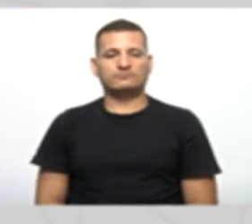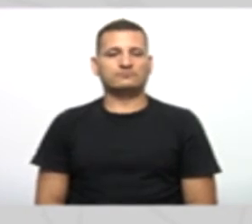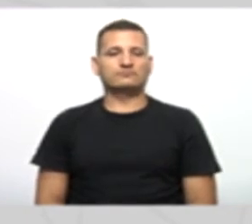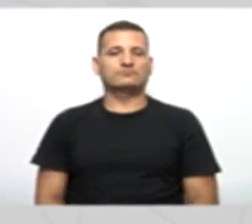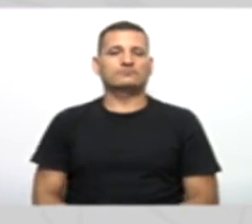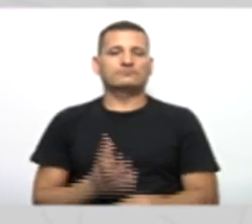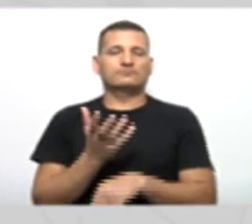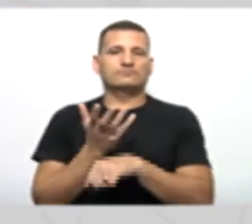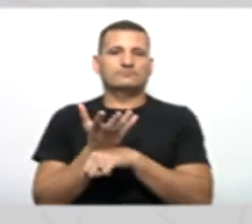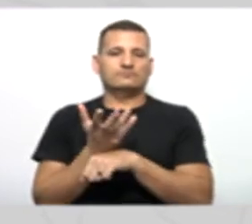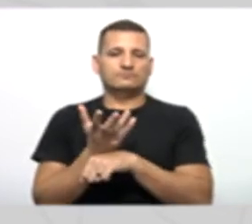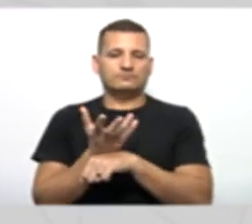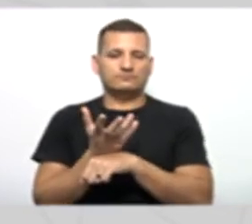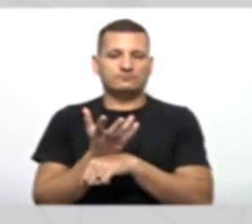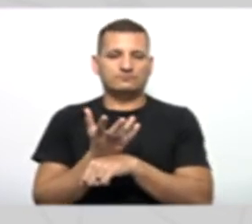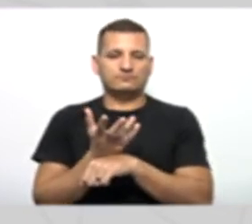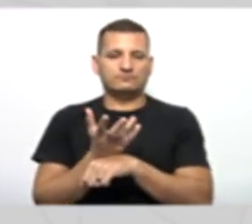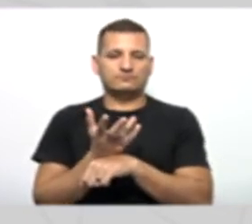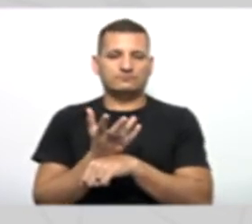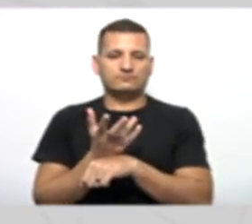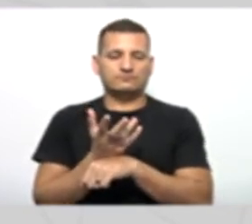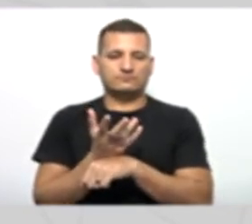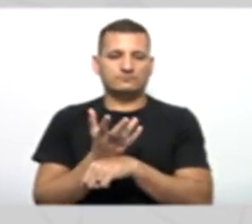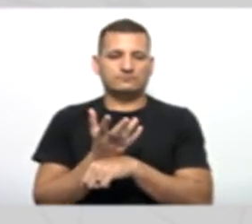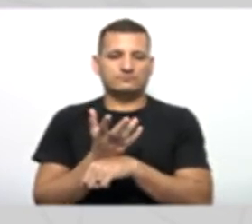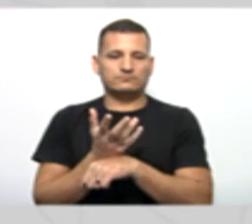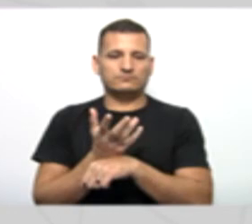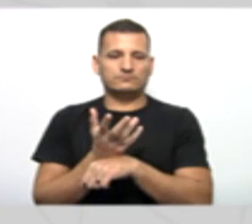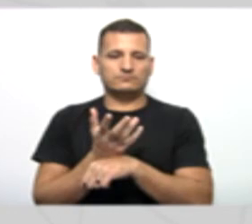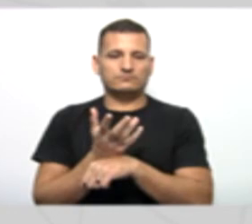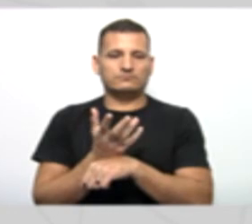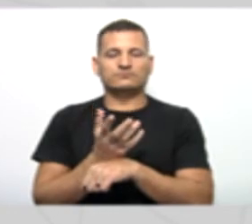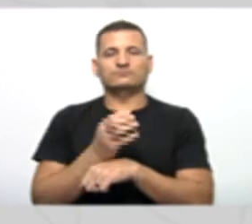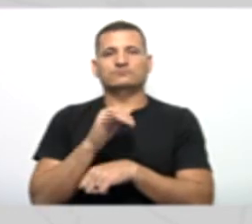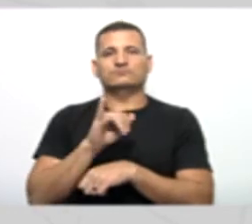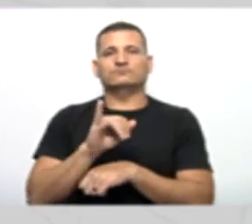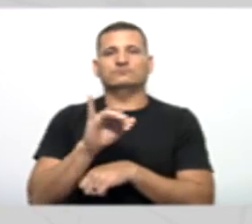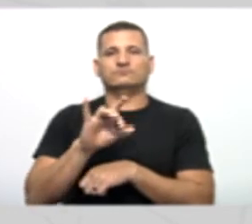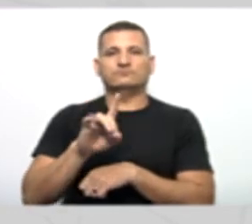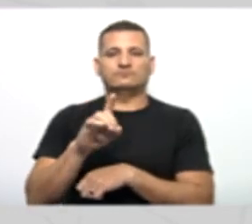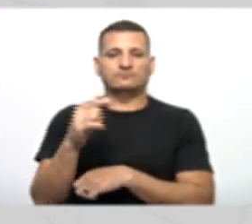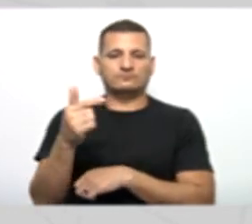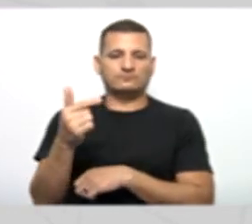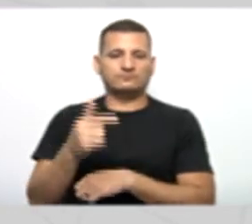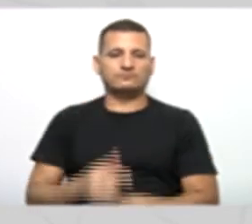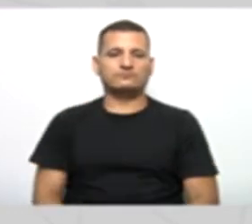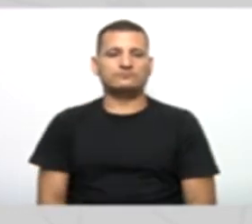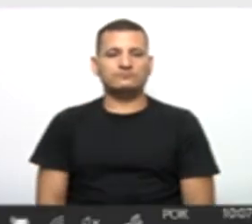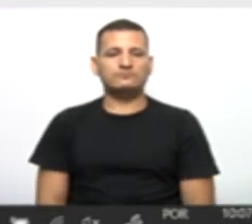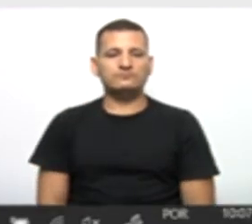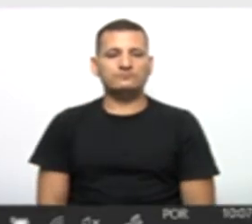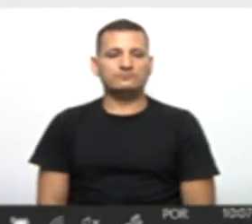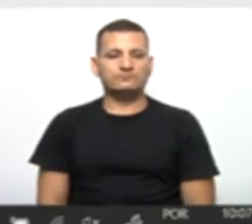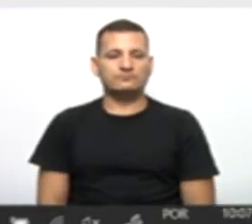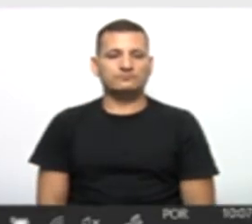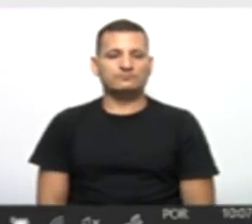disciplina? Vou colocar aqui no ID de disciplina número 2, ok? Então vamos